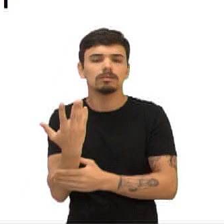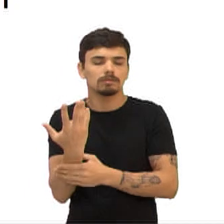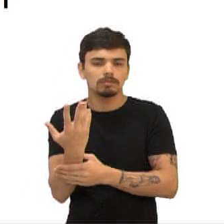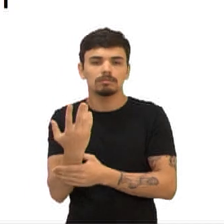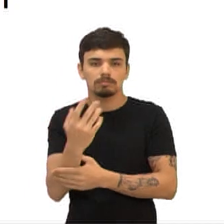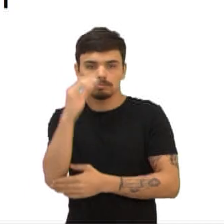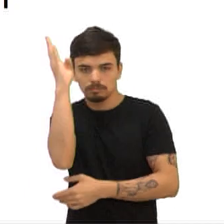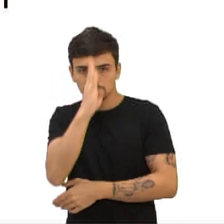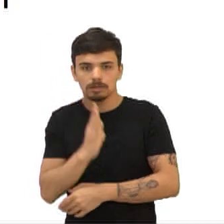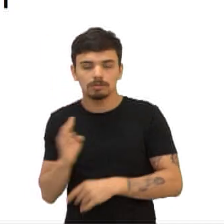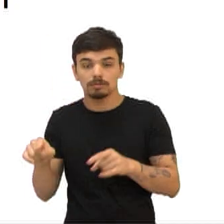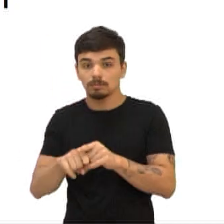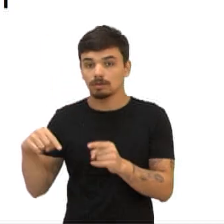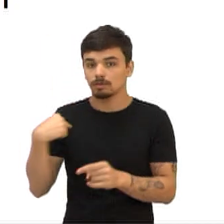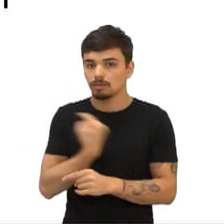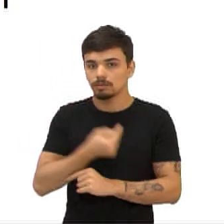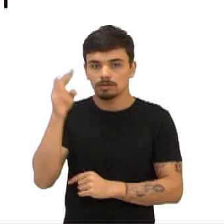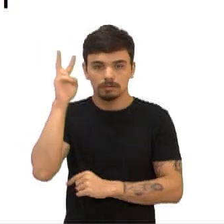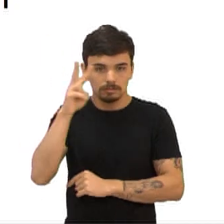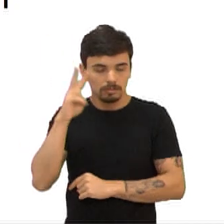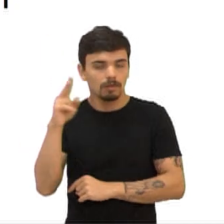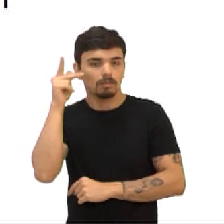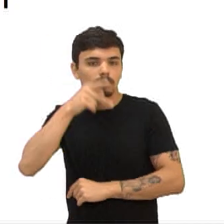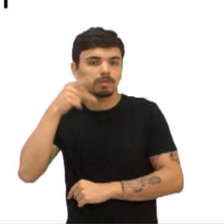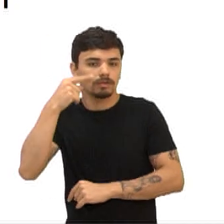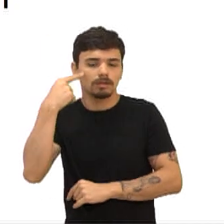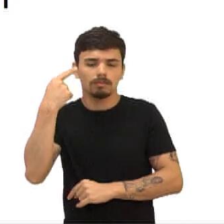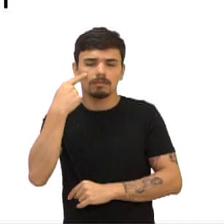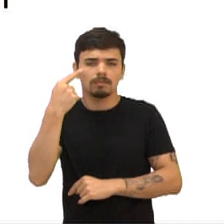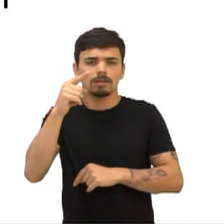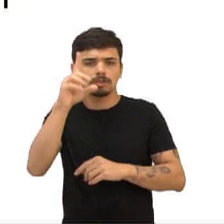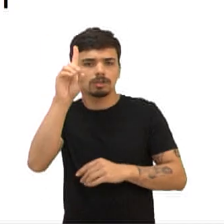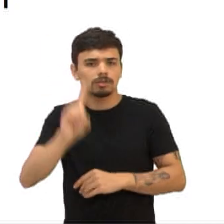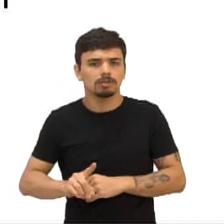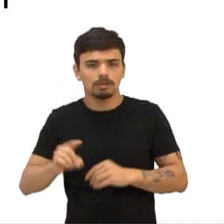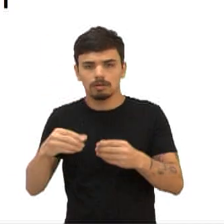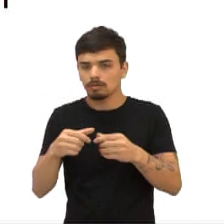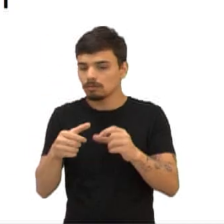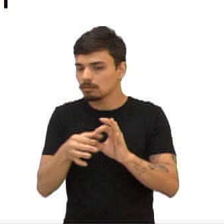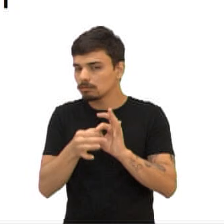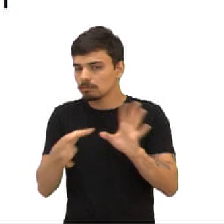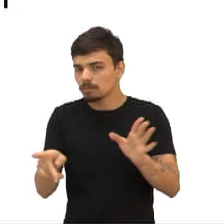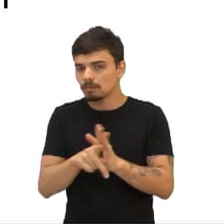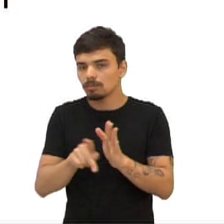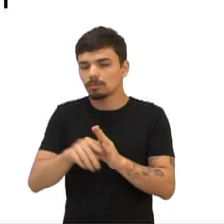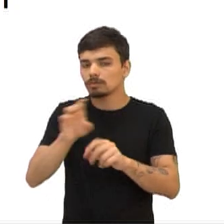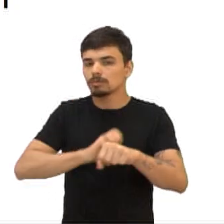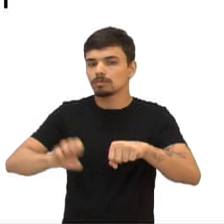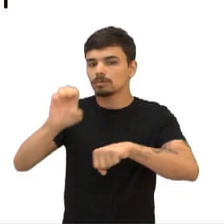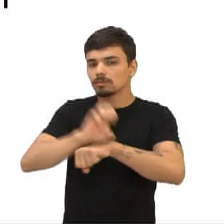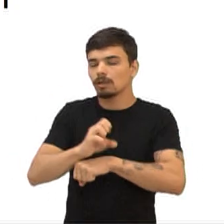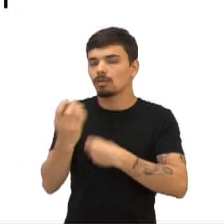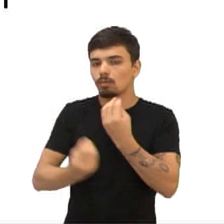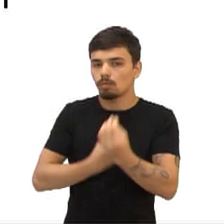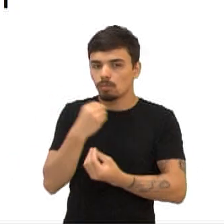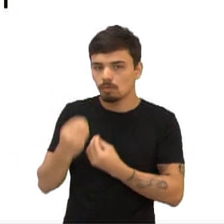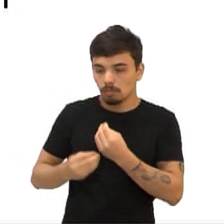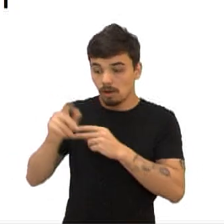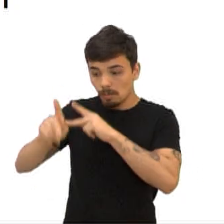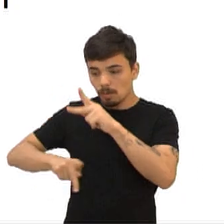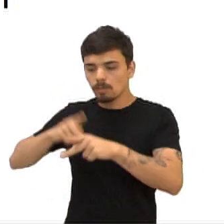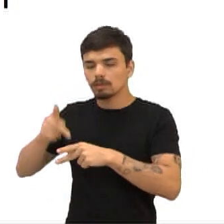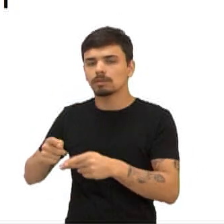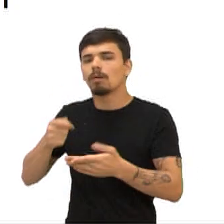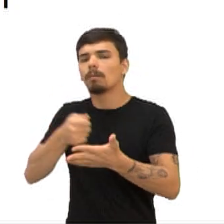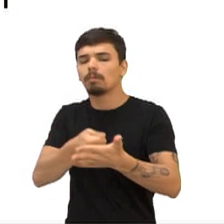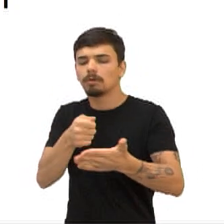história política, vemos que os direitos foram sendo concedidos pelo Estado à medida que, primeiro, ou a população pressionava o Estado e